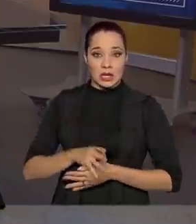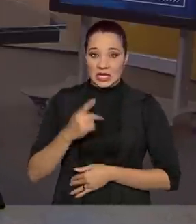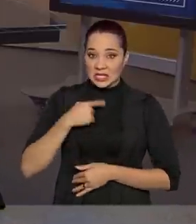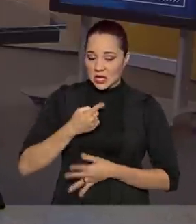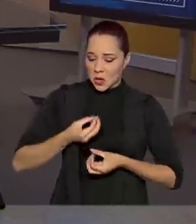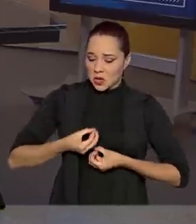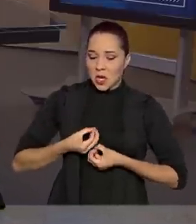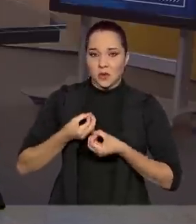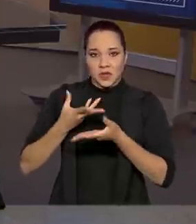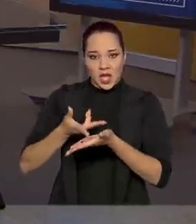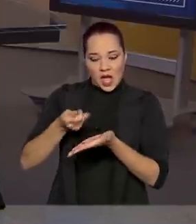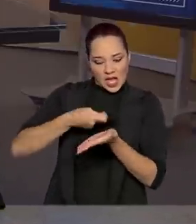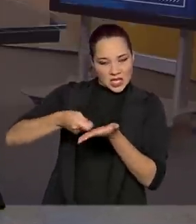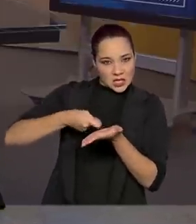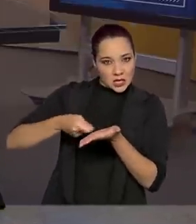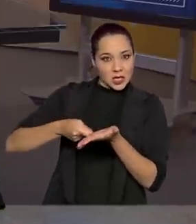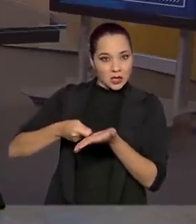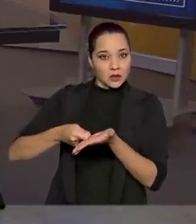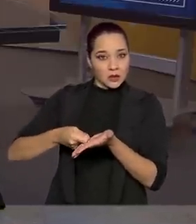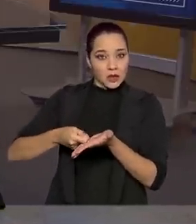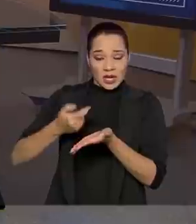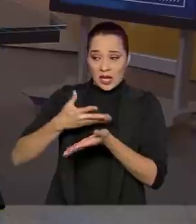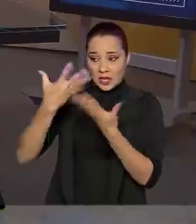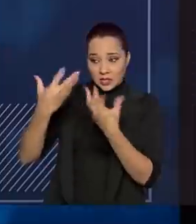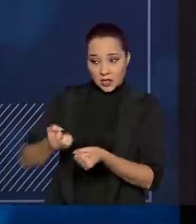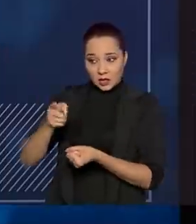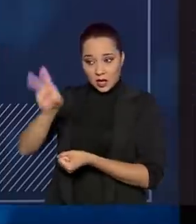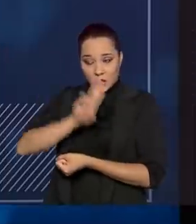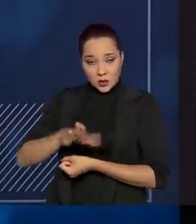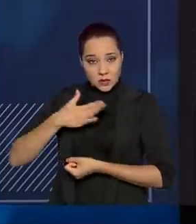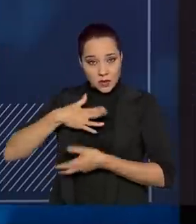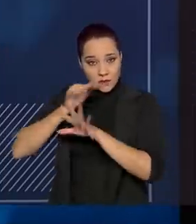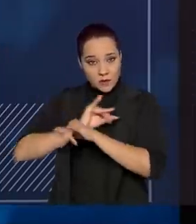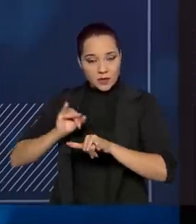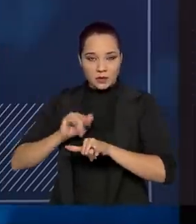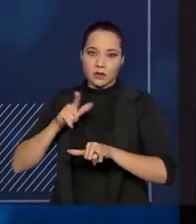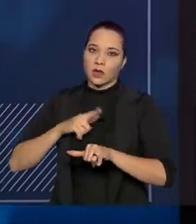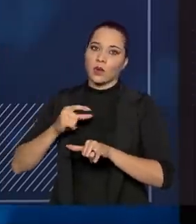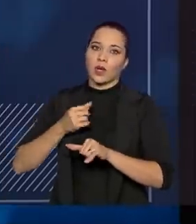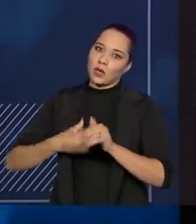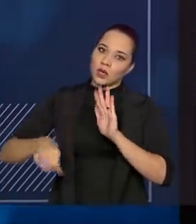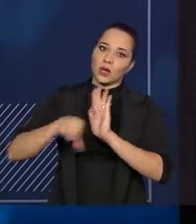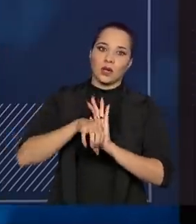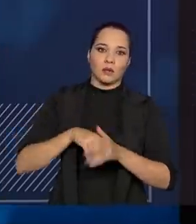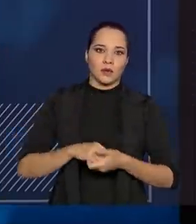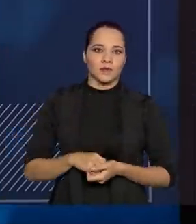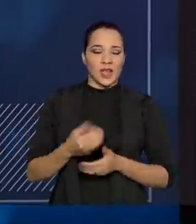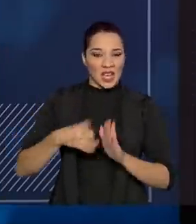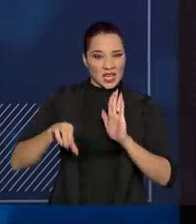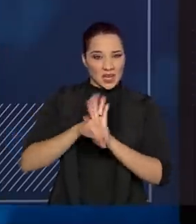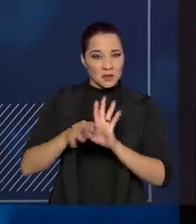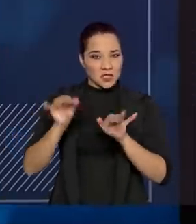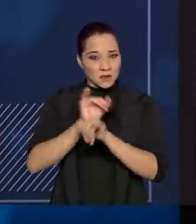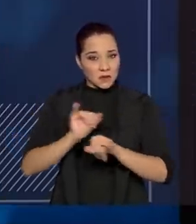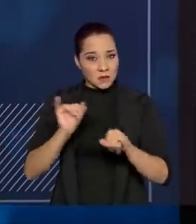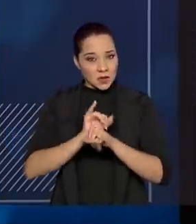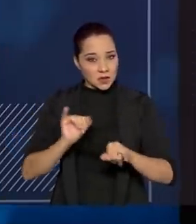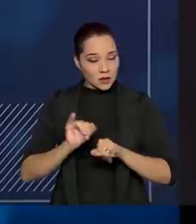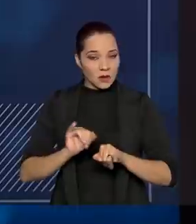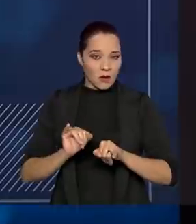uma autorização para a utilização dos seus dados, nós temos uma violação. É uma violação de dados, que,